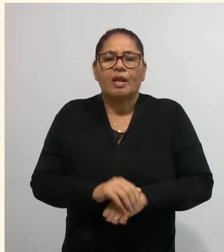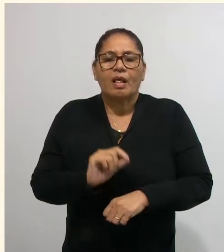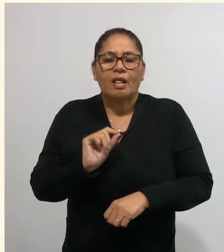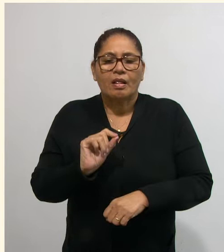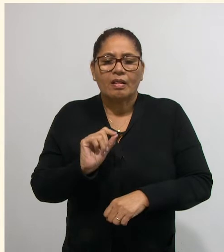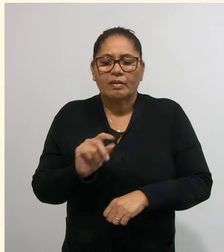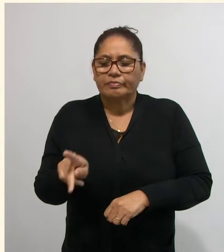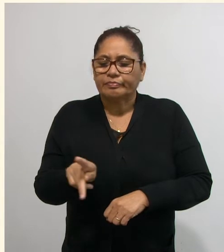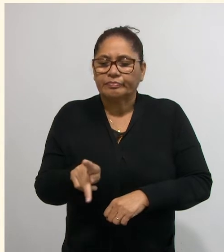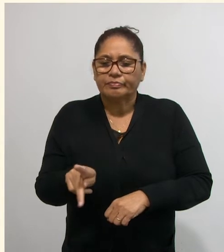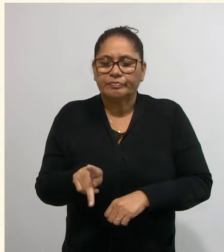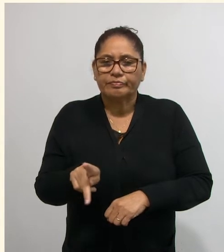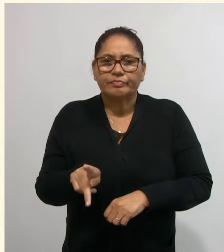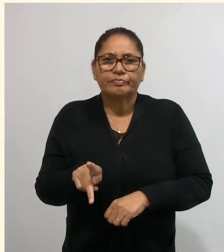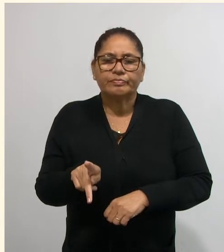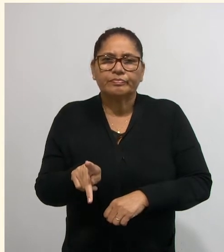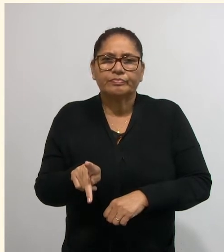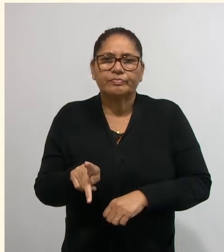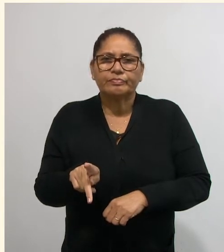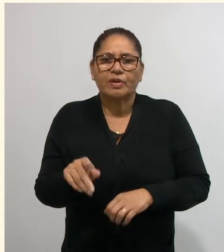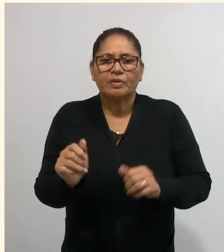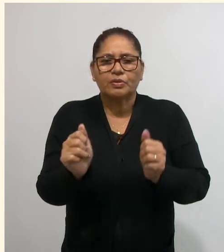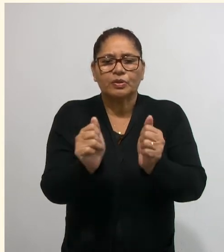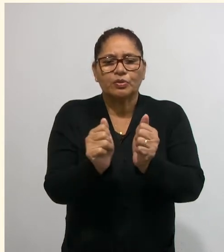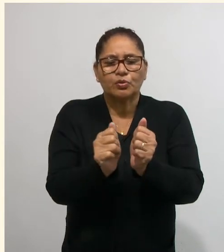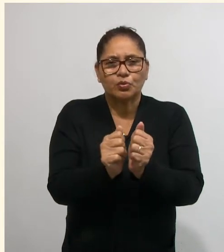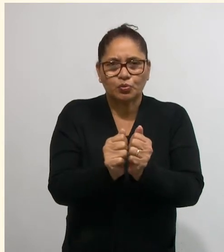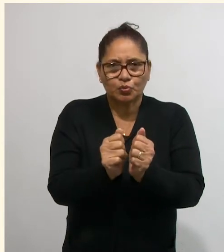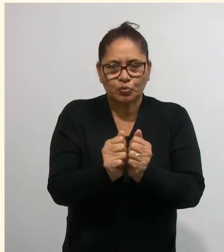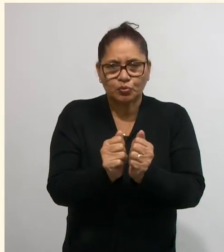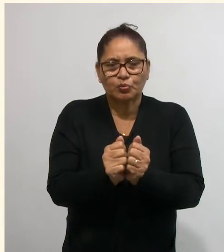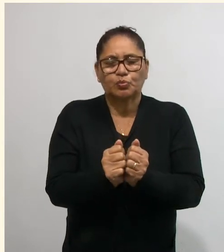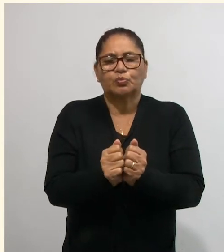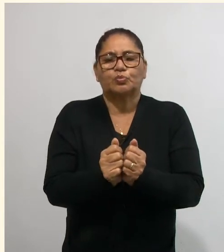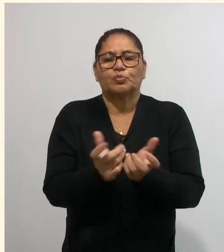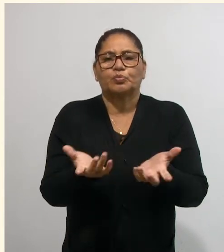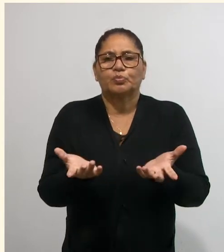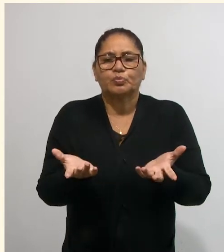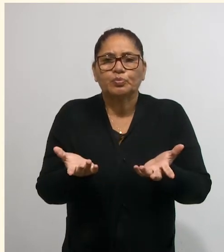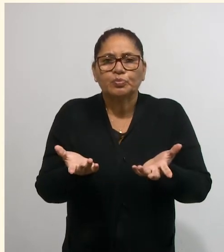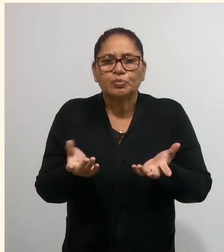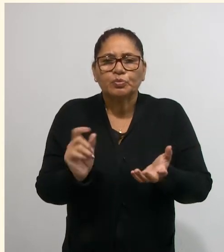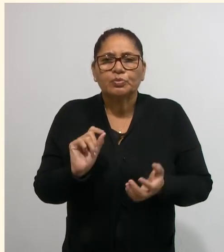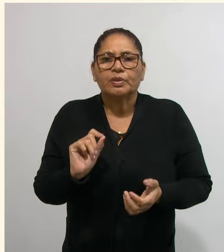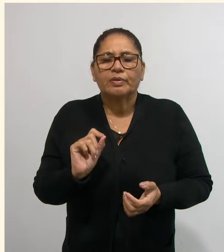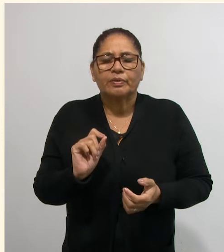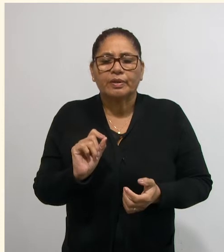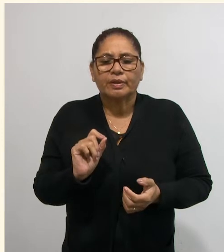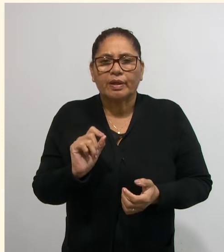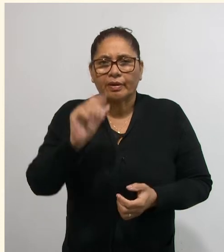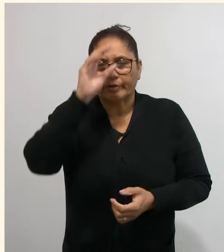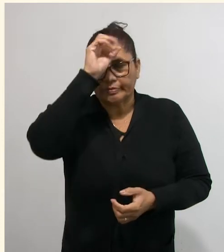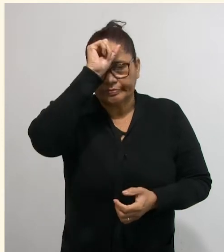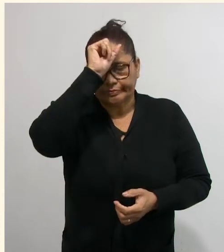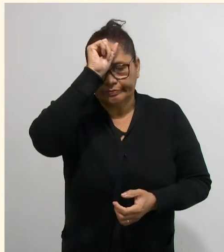desse professor, ela vai ser um conjunto de ações, né, porque é uma